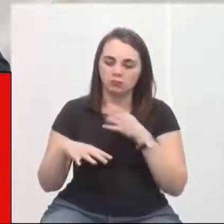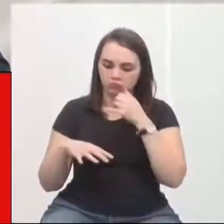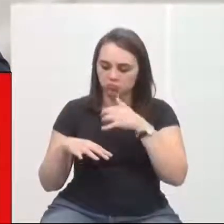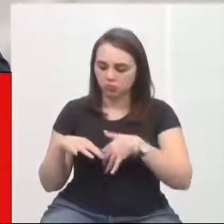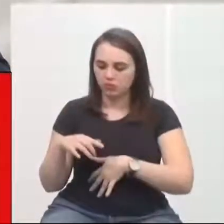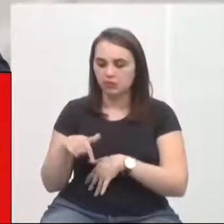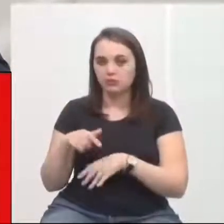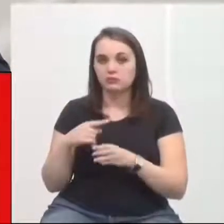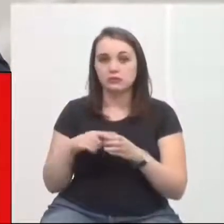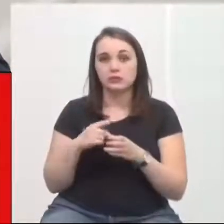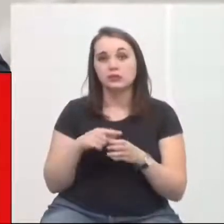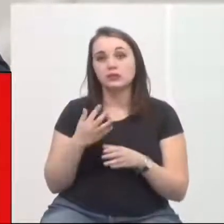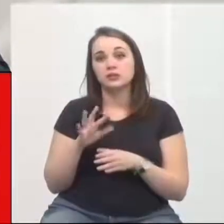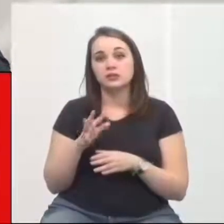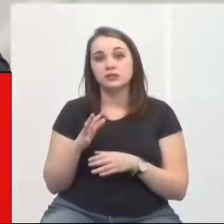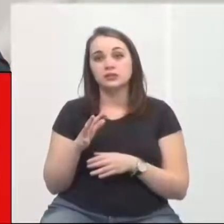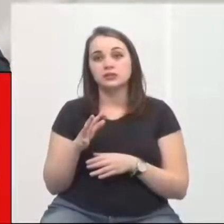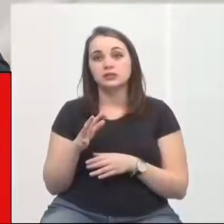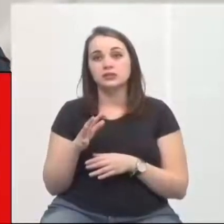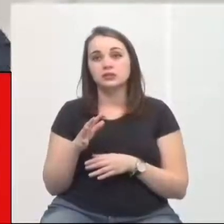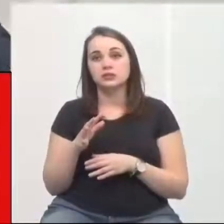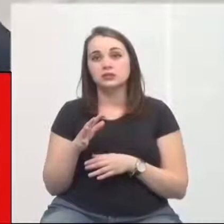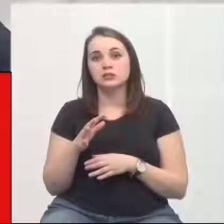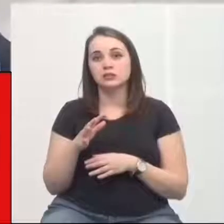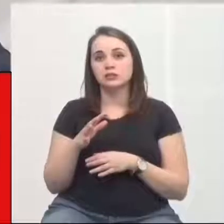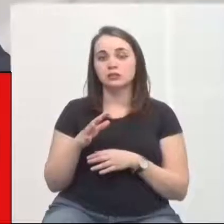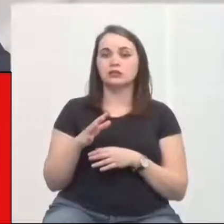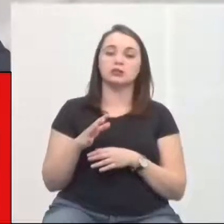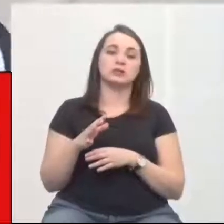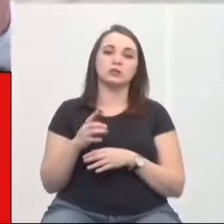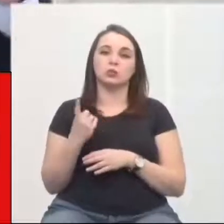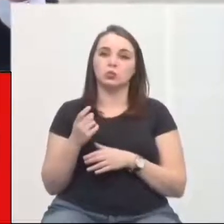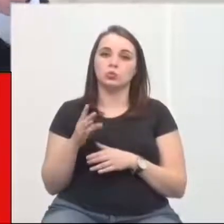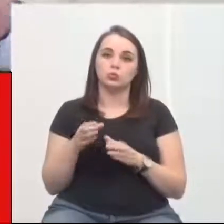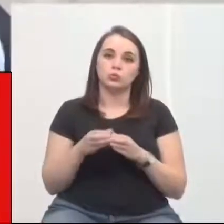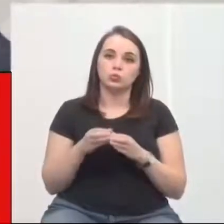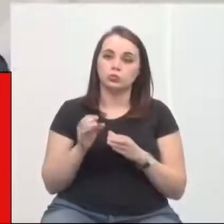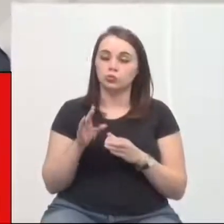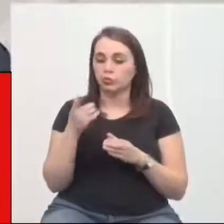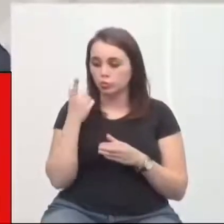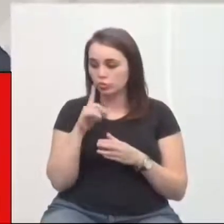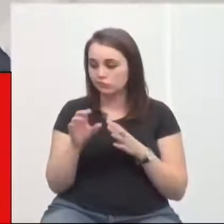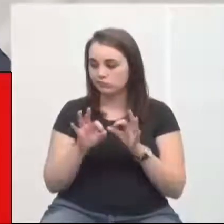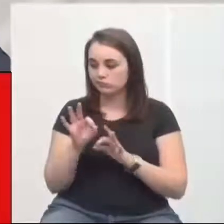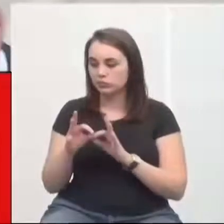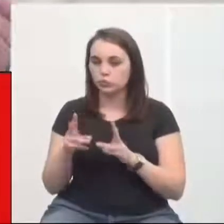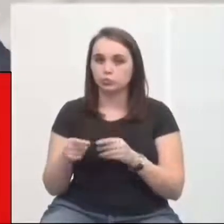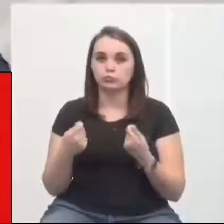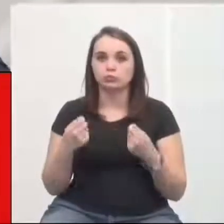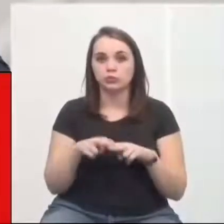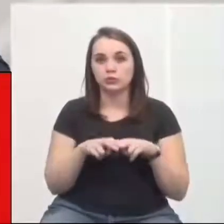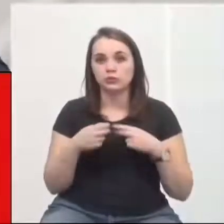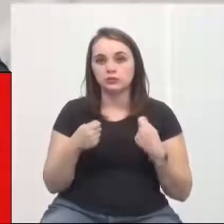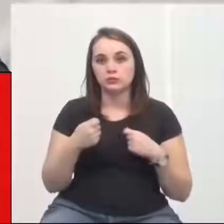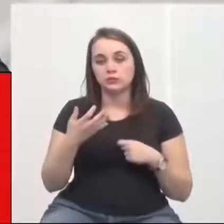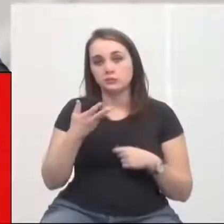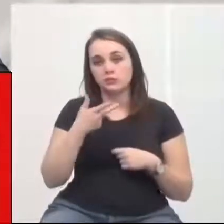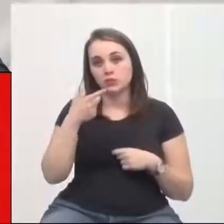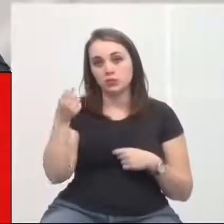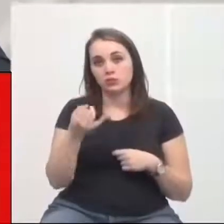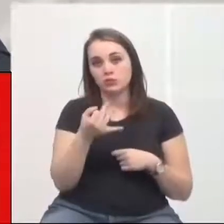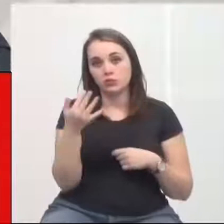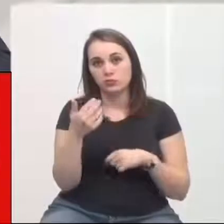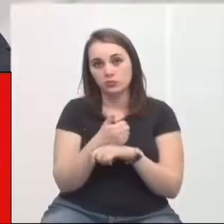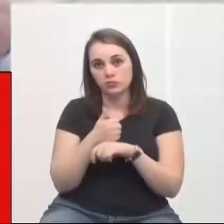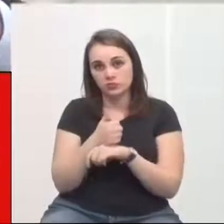e fica praticamente inviável somente com a equipe dar conta de tudo, né? Por isso que nós precisamos melhorar um pouco mais o contingente de pessoas no